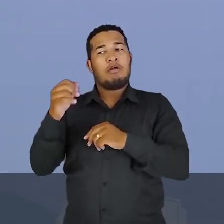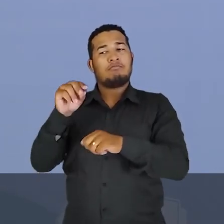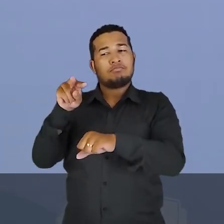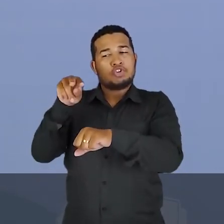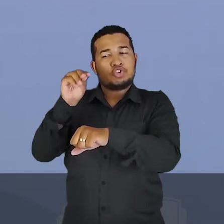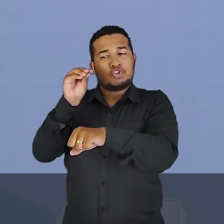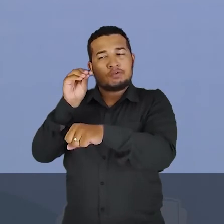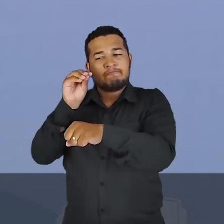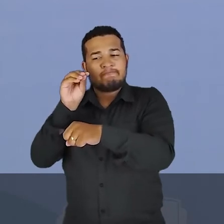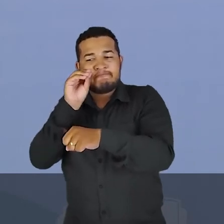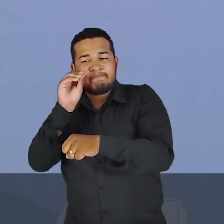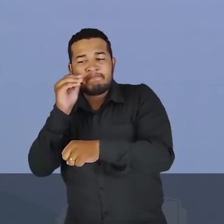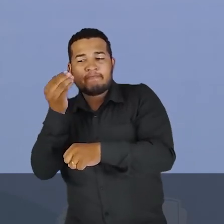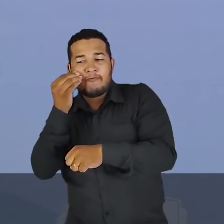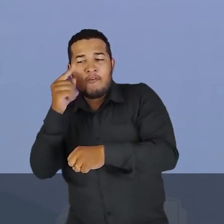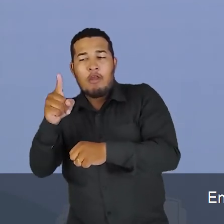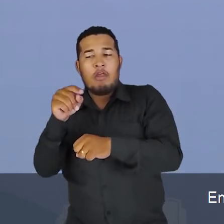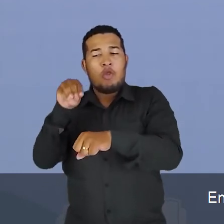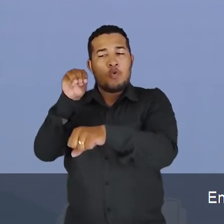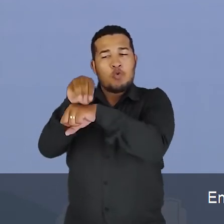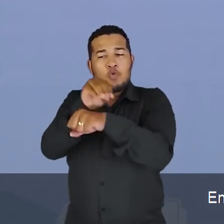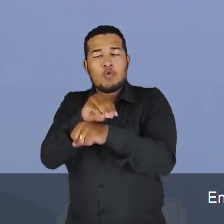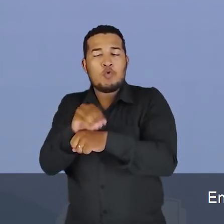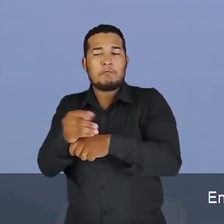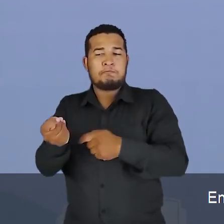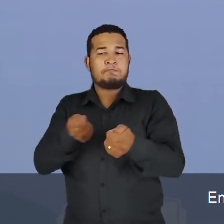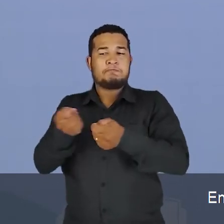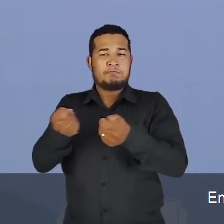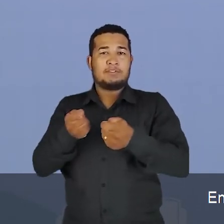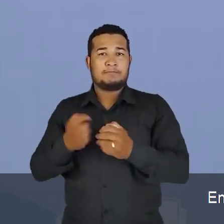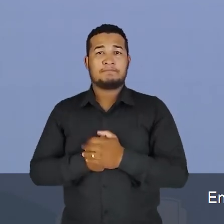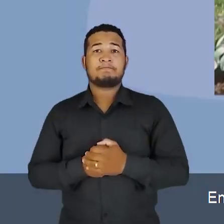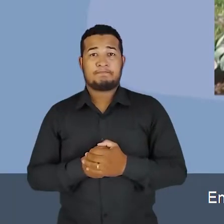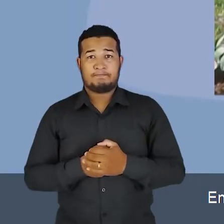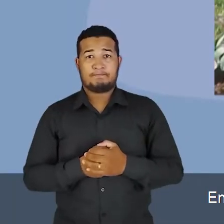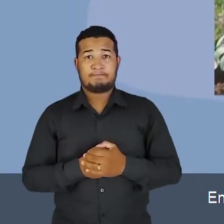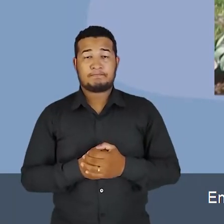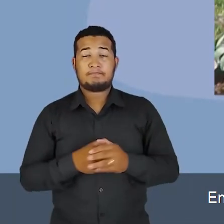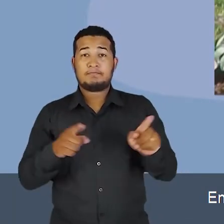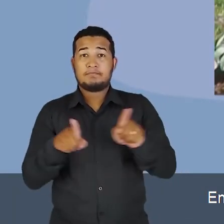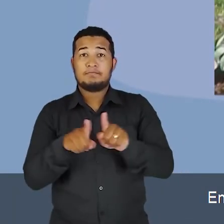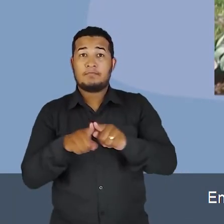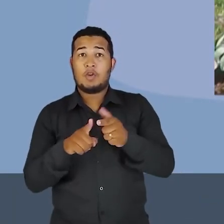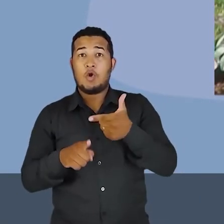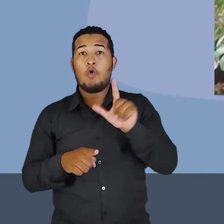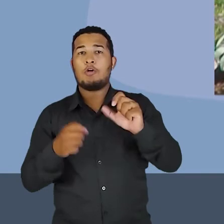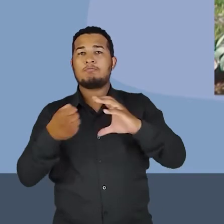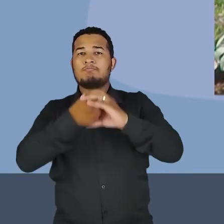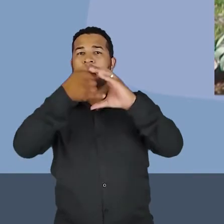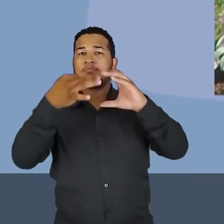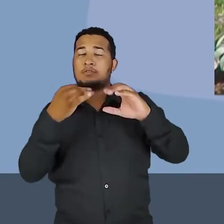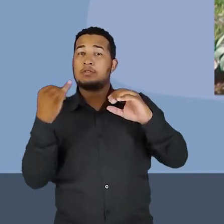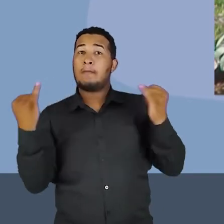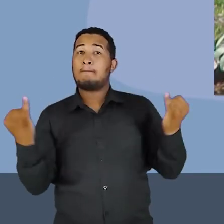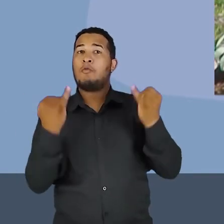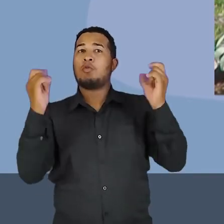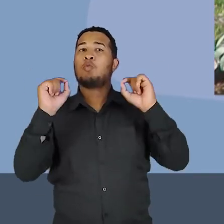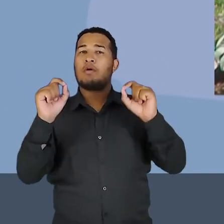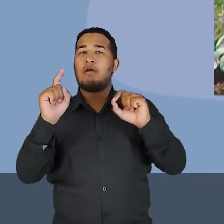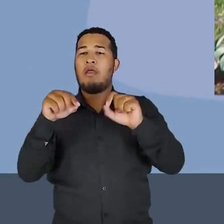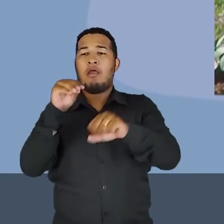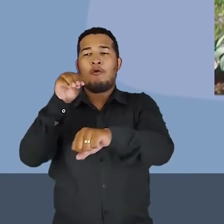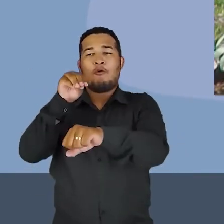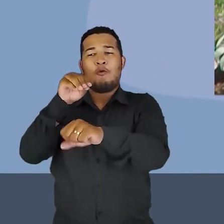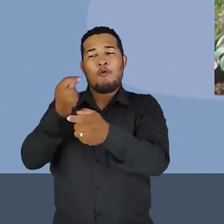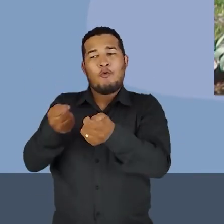de pragas agrícolas, ok? Então vamos observar mais um aspecto importante na recuperação de nascente. Nós temos o controle do